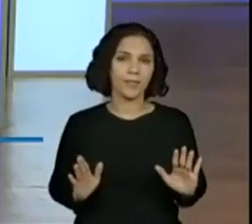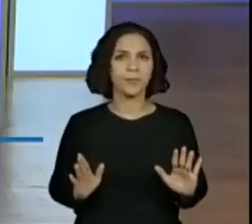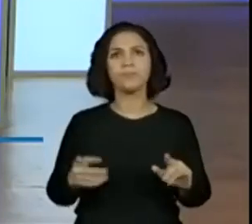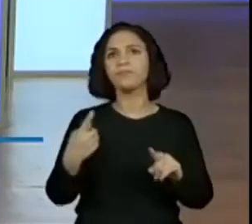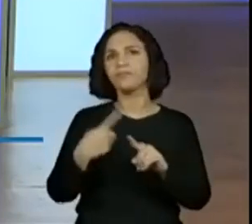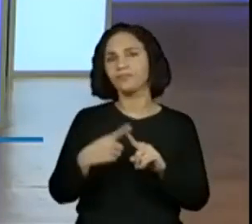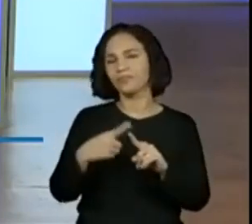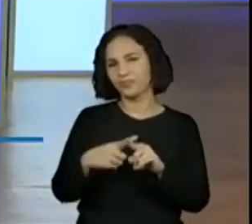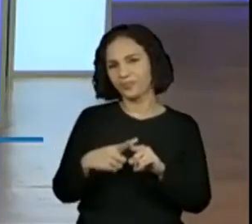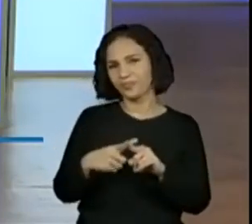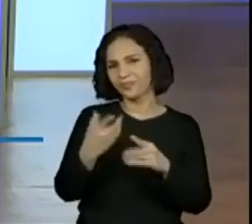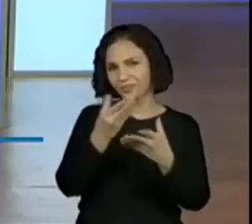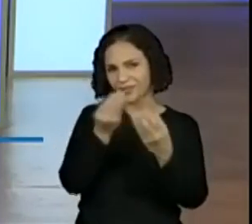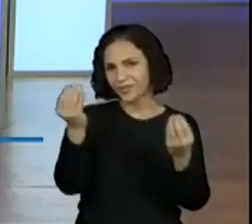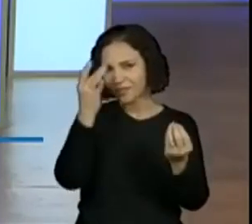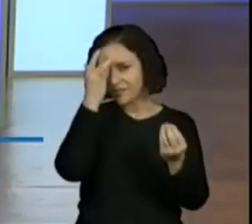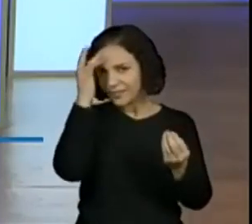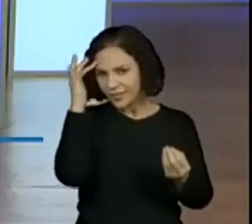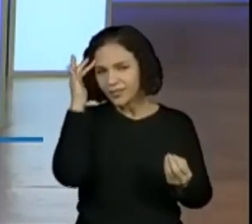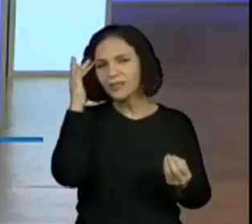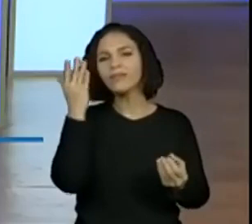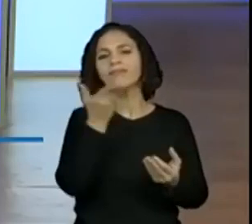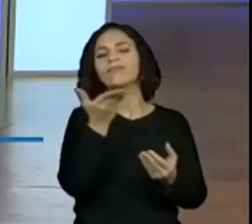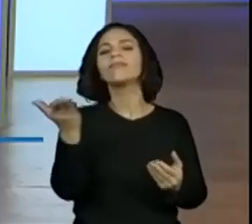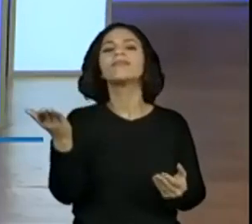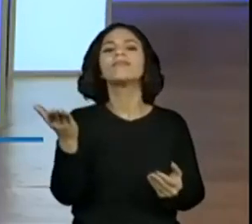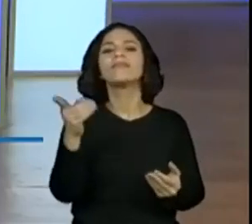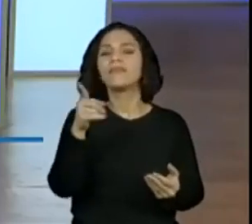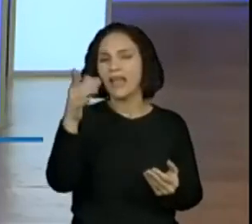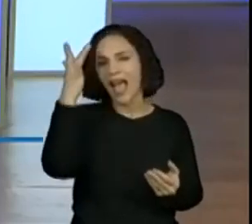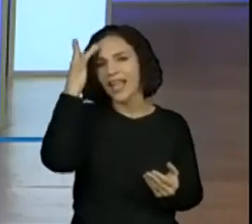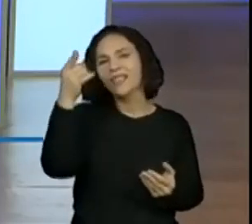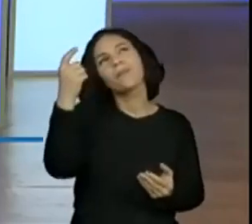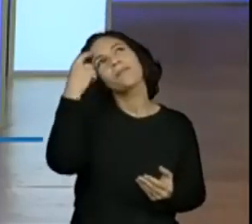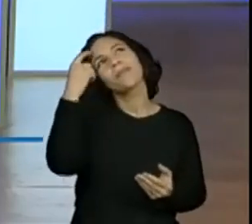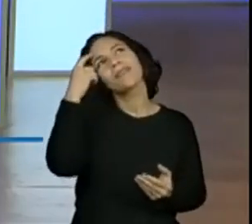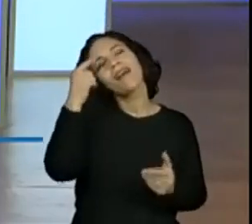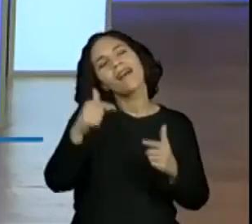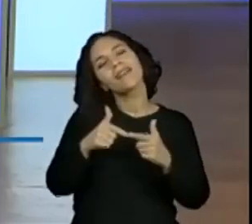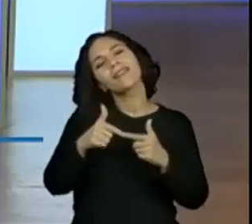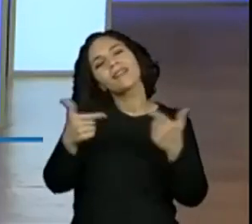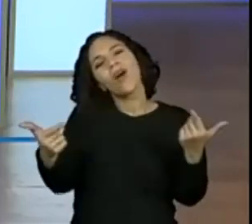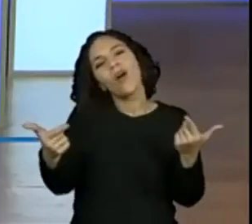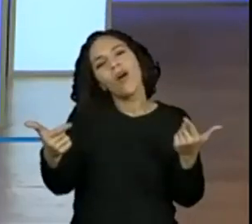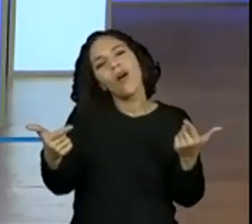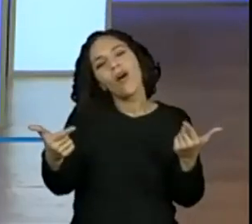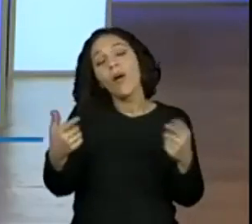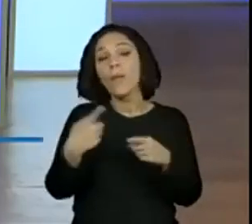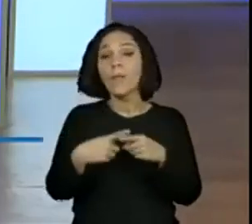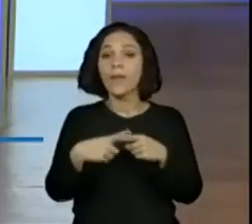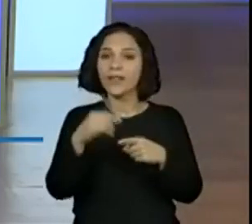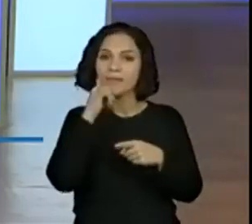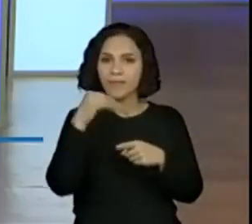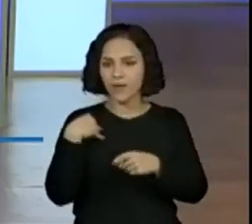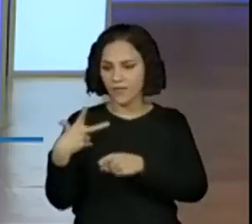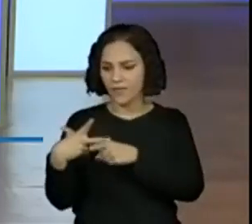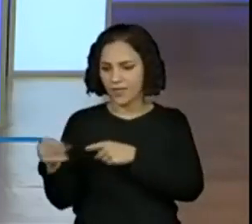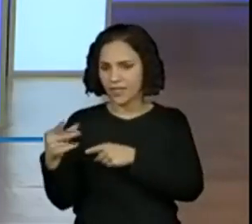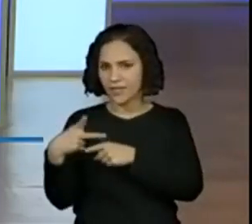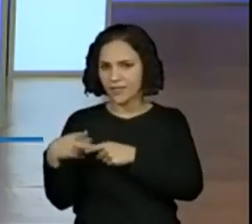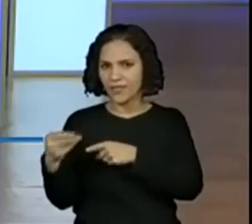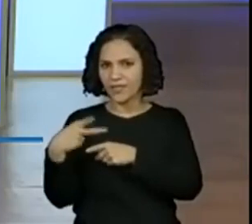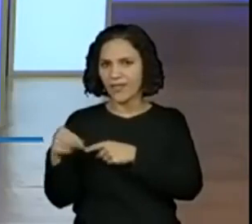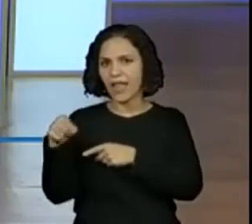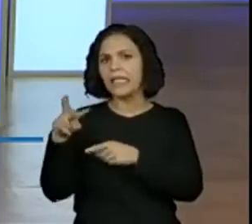que muita muita gente acredito muitas pessoas aí vai por esse contexto acreditam que por você vencer várias